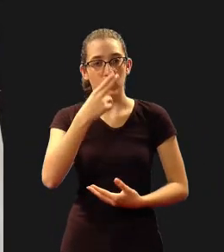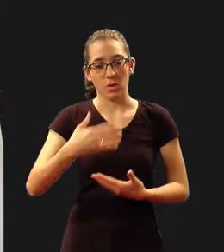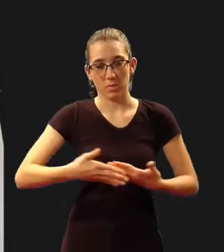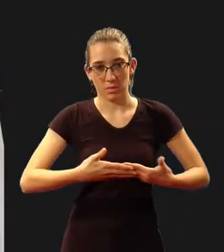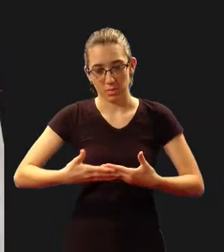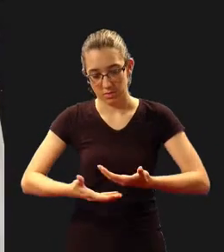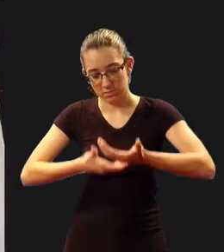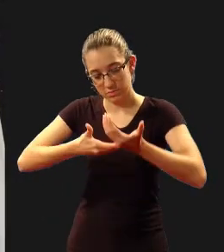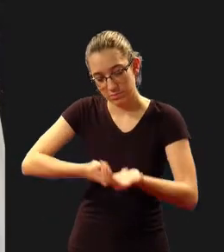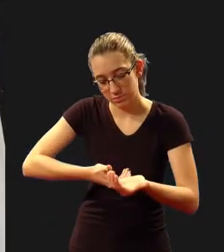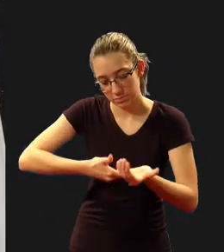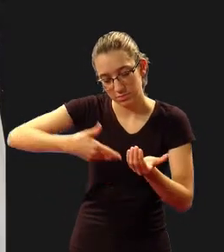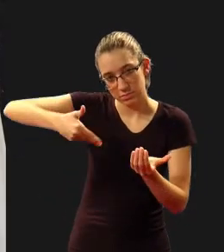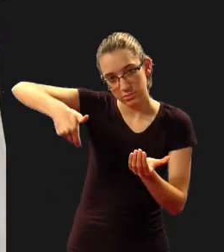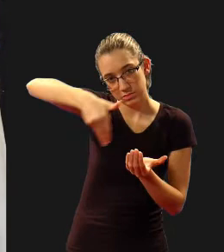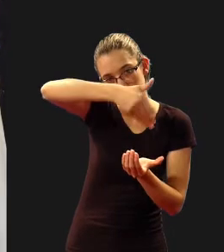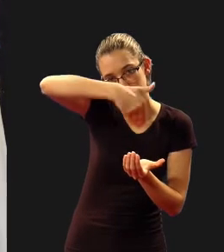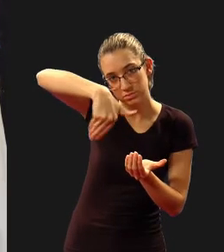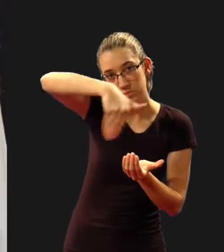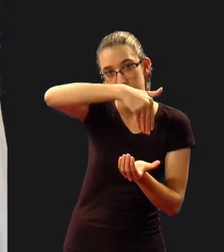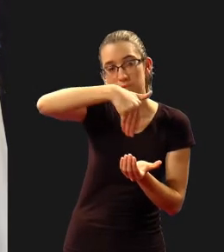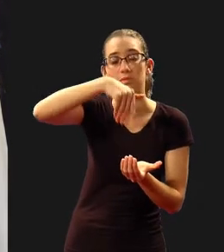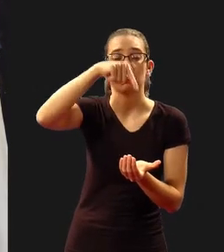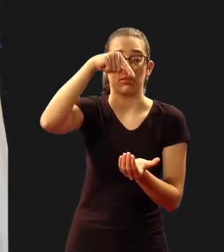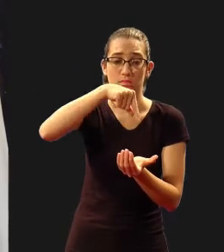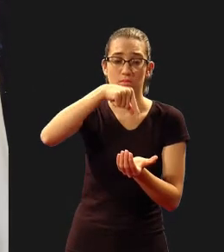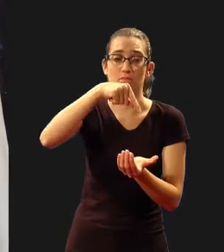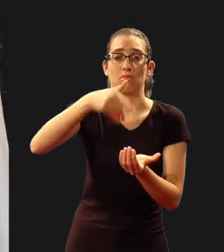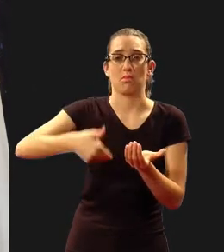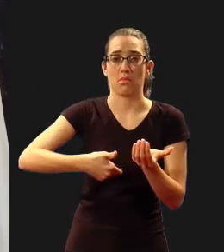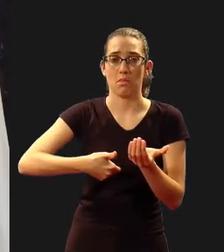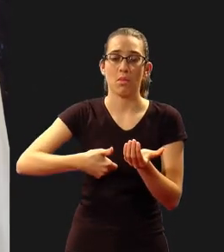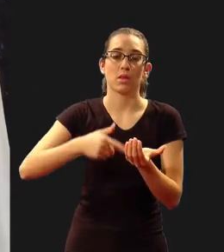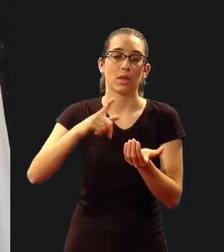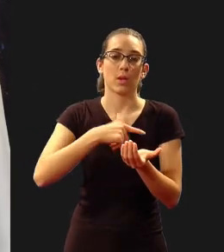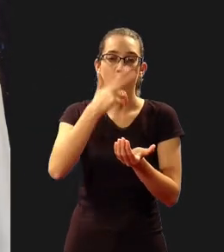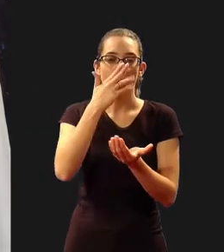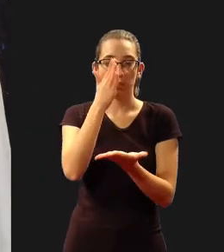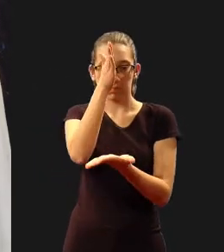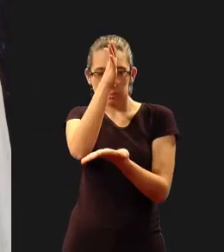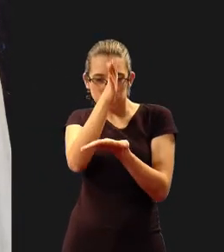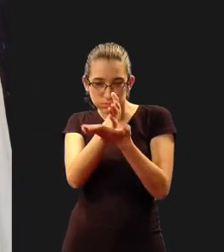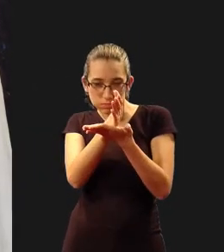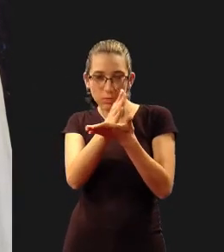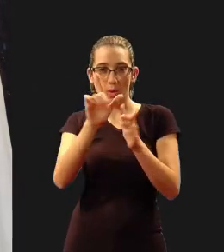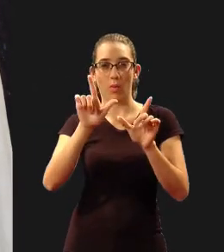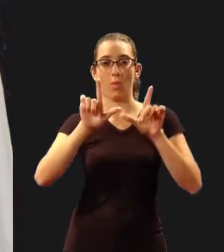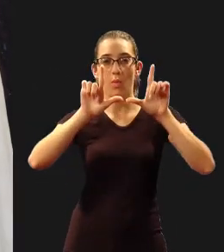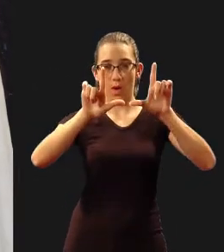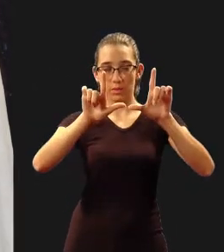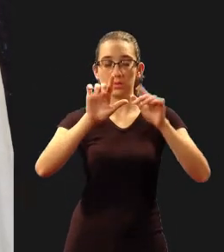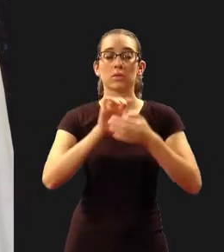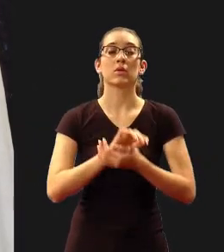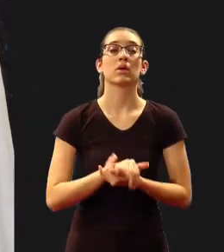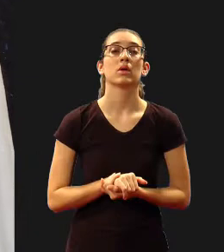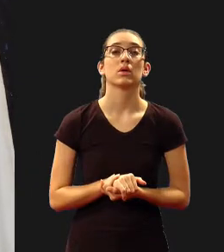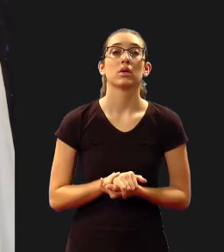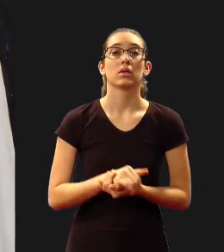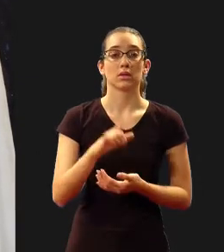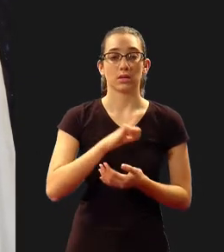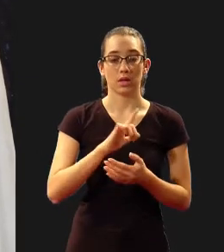sobre a pia batismal. Esse bebê está no centro do quadro, né?